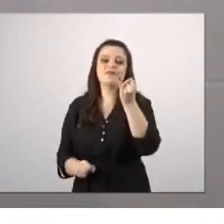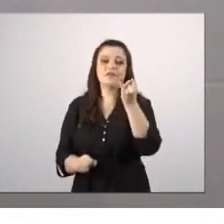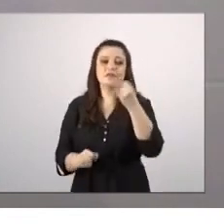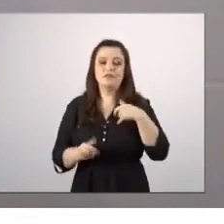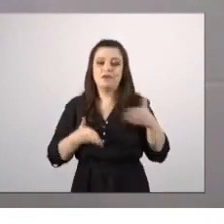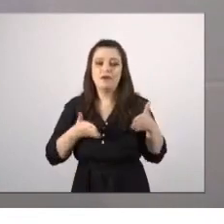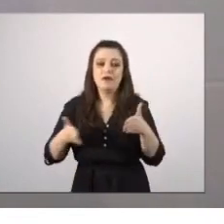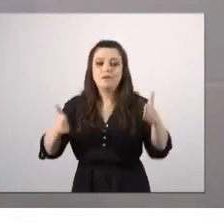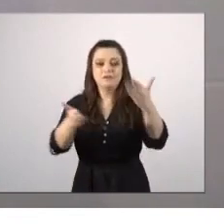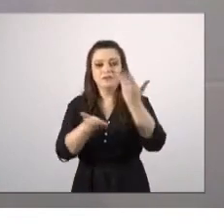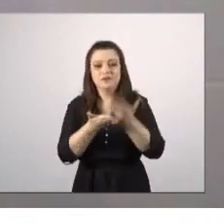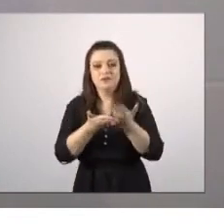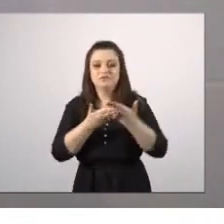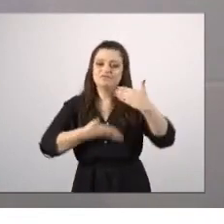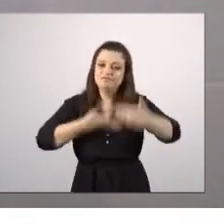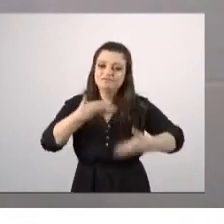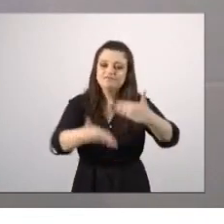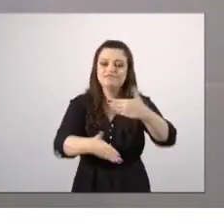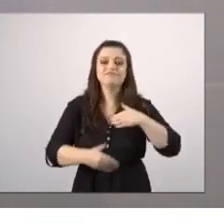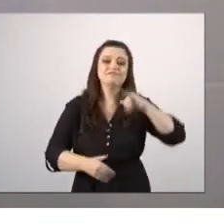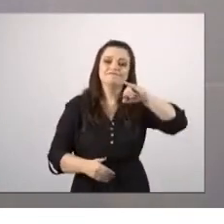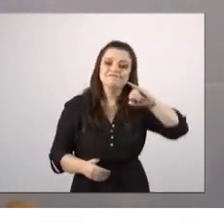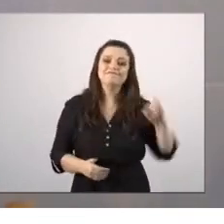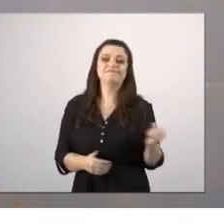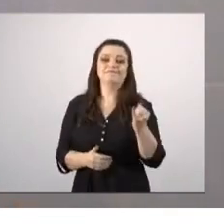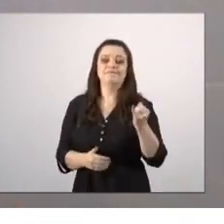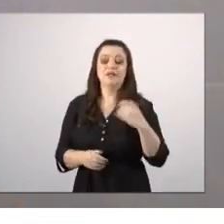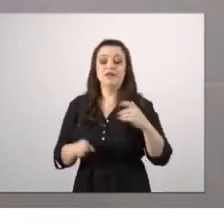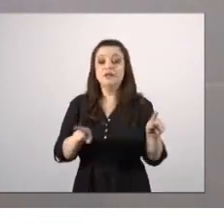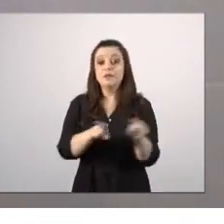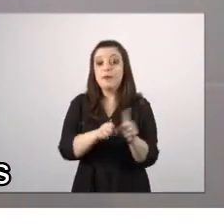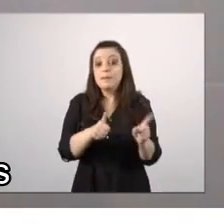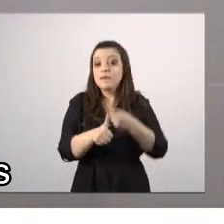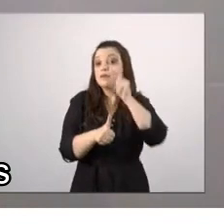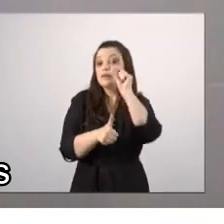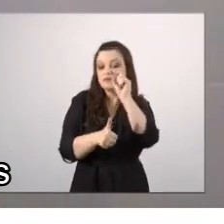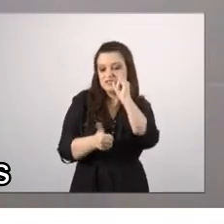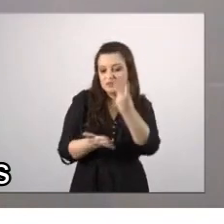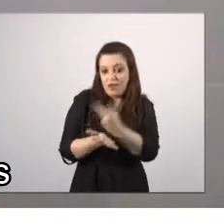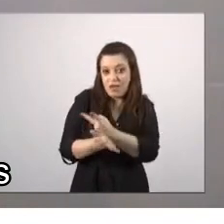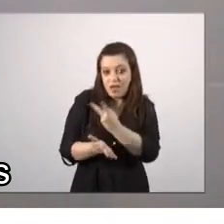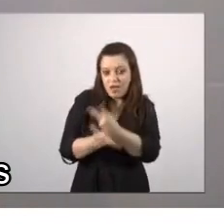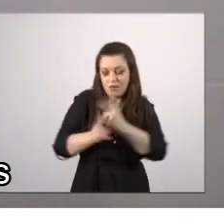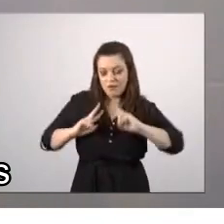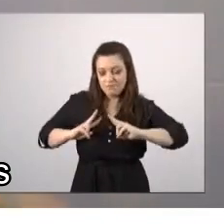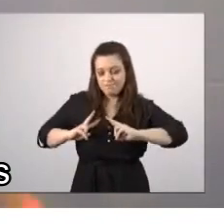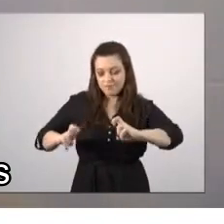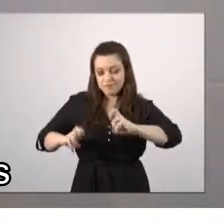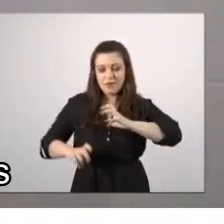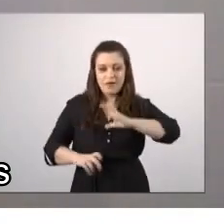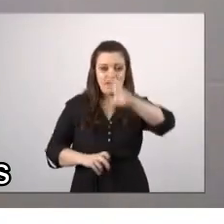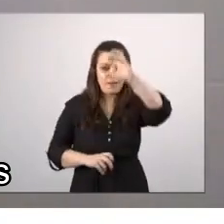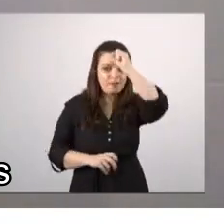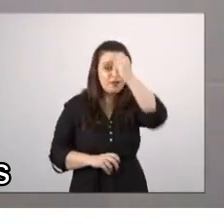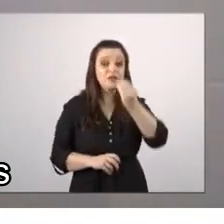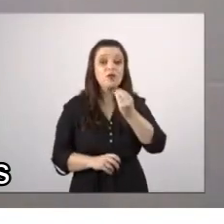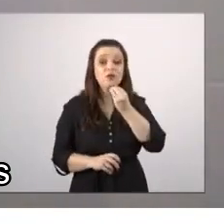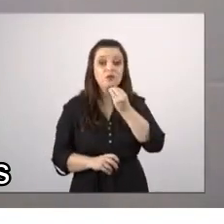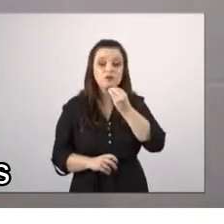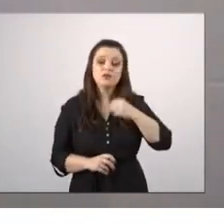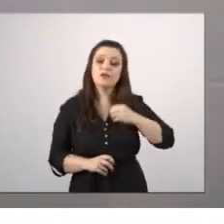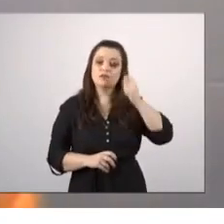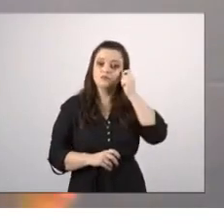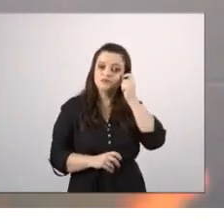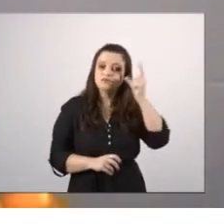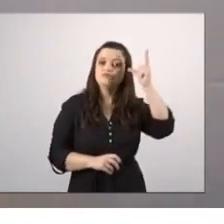jornada. Em primeiro lugar, aprendam com os erros, pois eles são oportunidades valiosas de